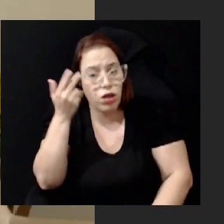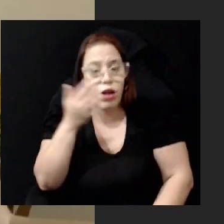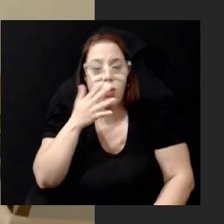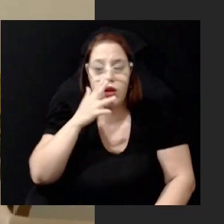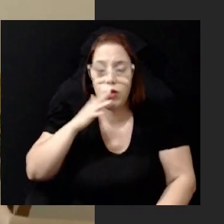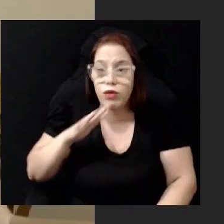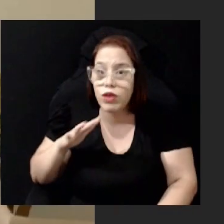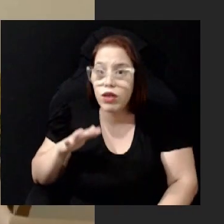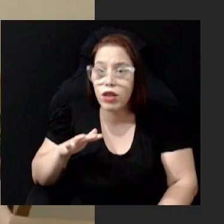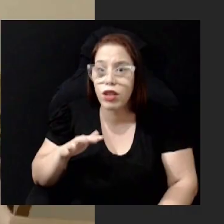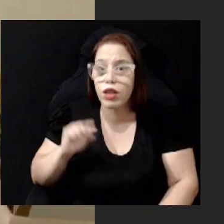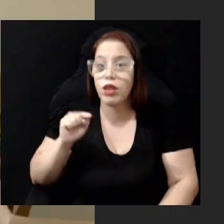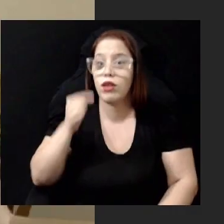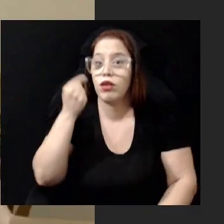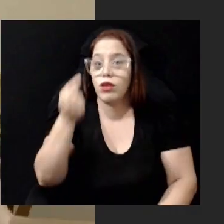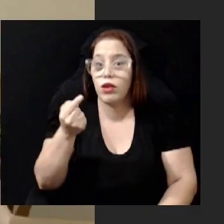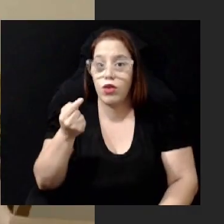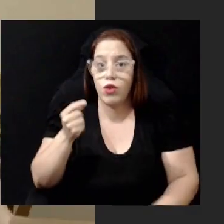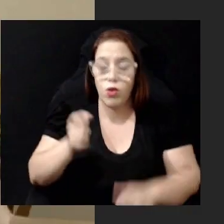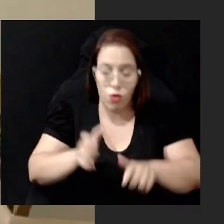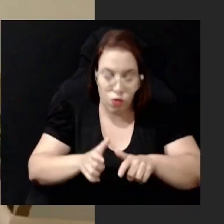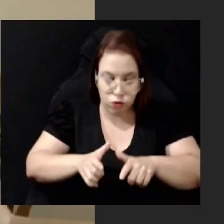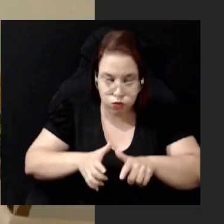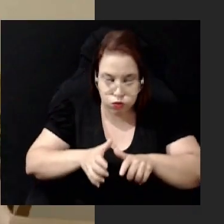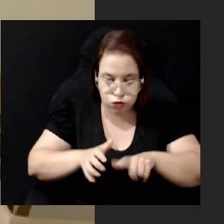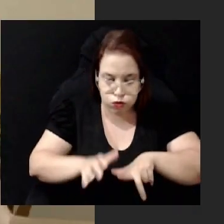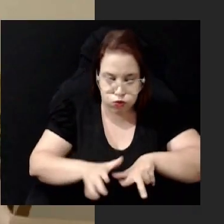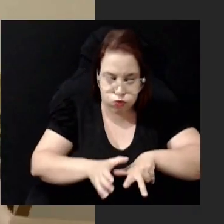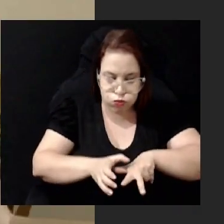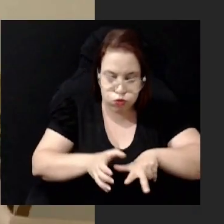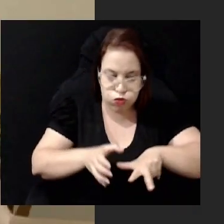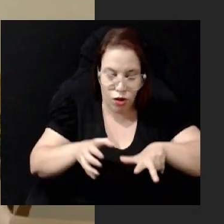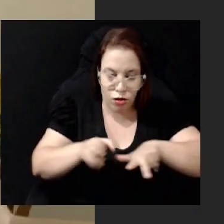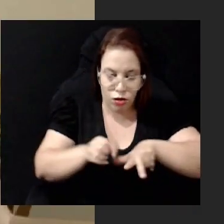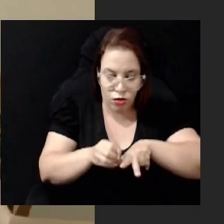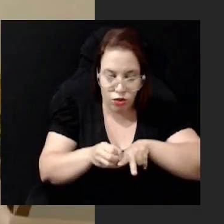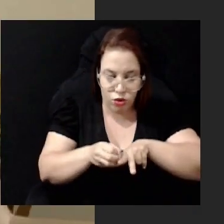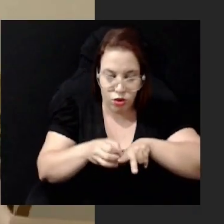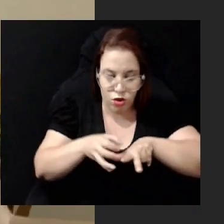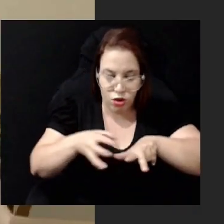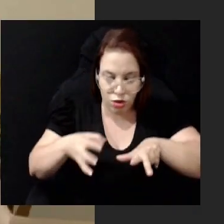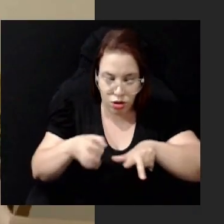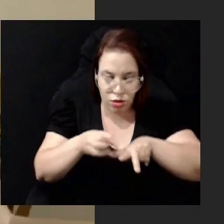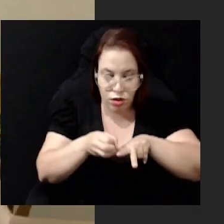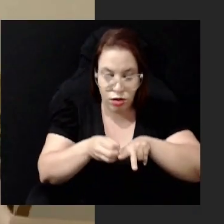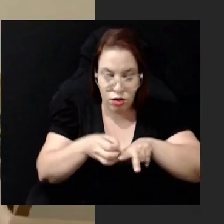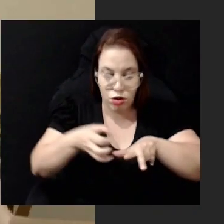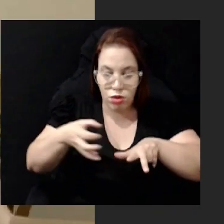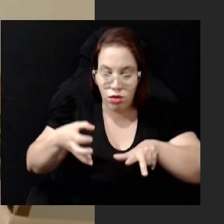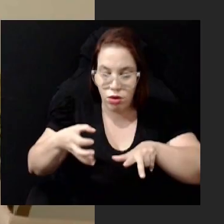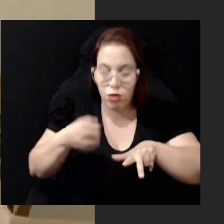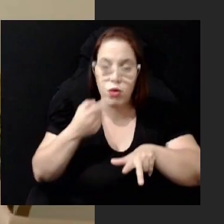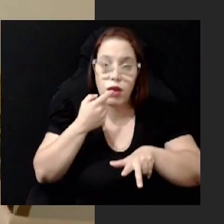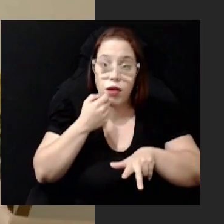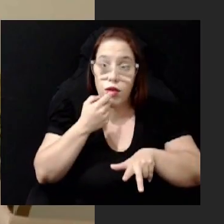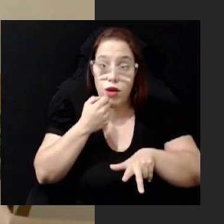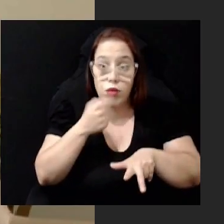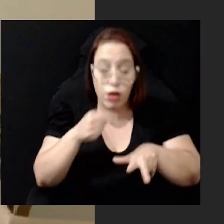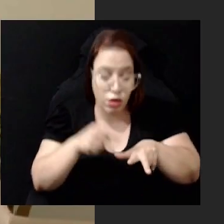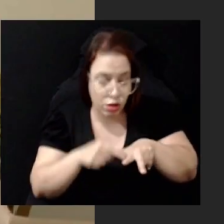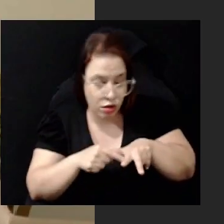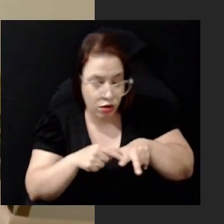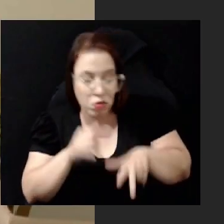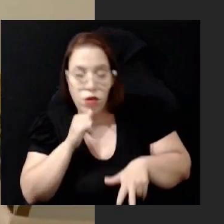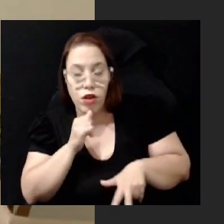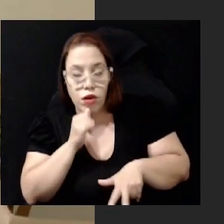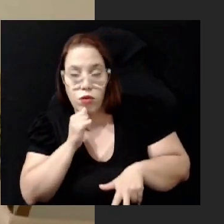na infância. Depois, o inchaço, que é o edema, né? Aquela área fica mais inchada, mais avermelhada,